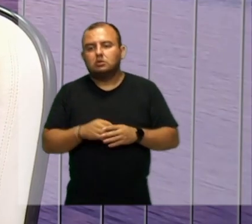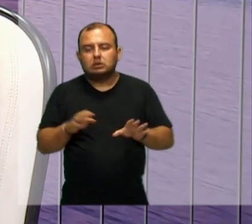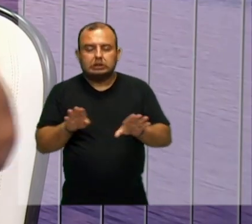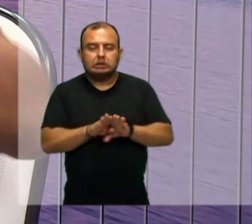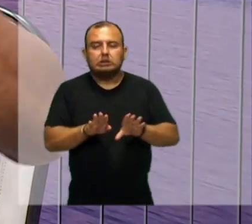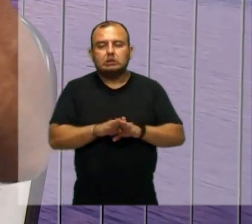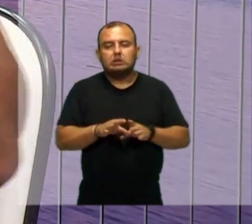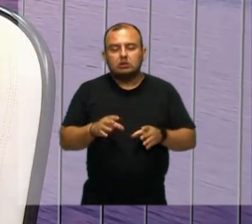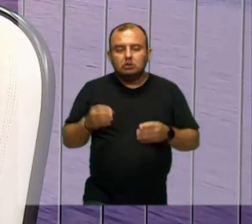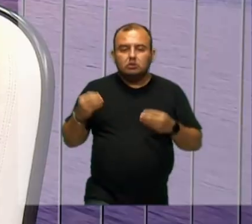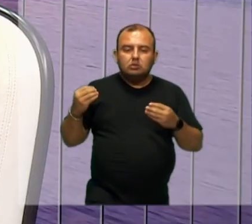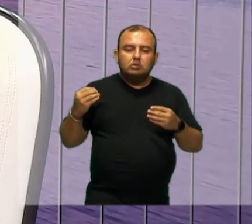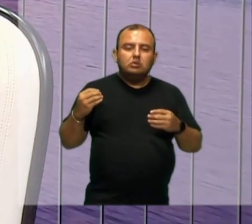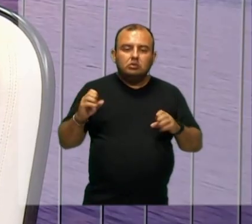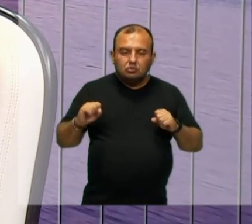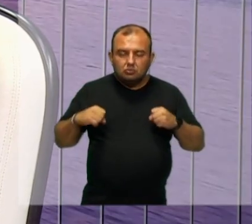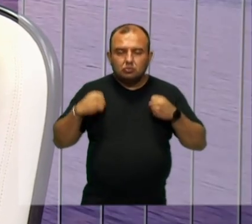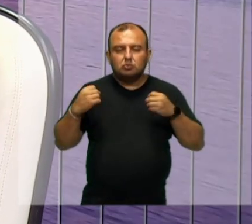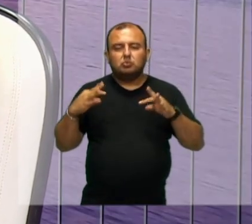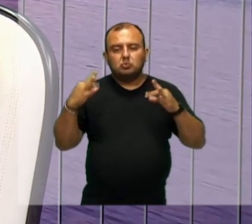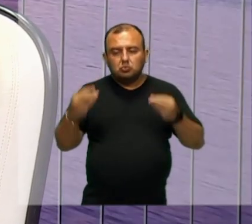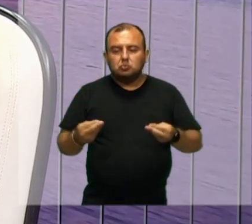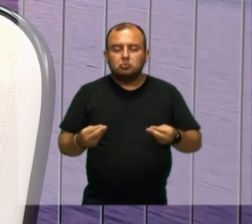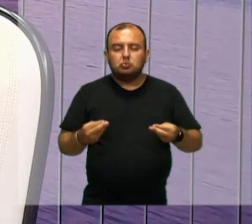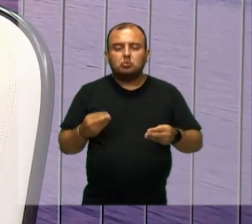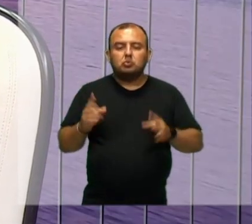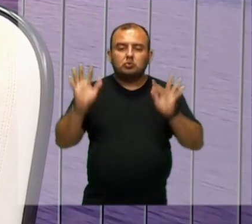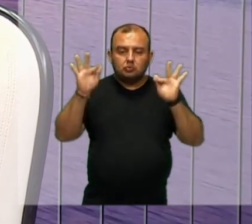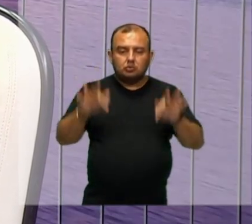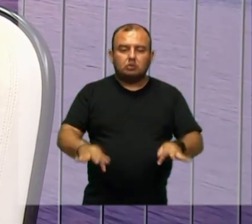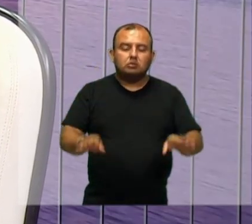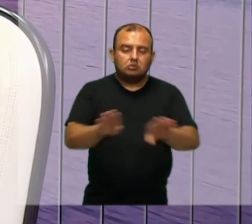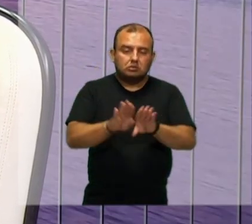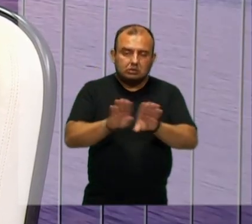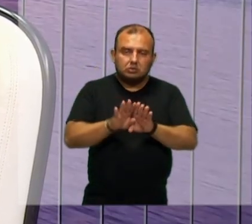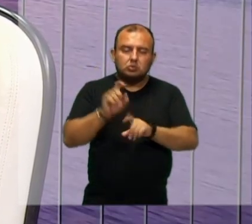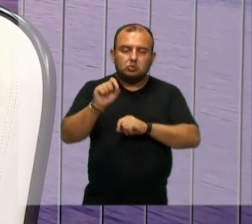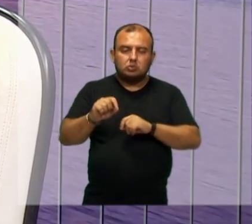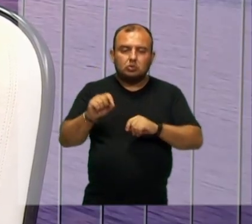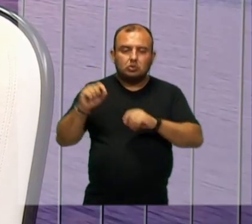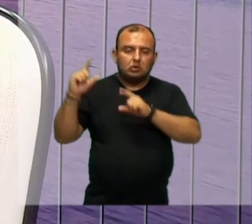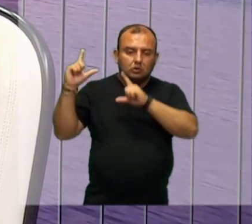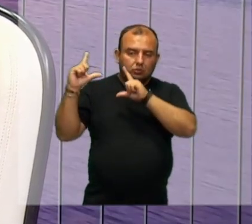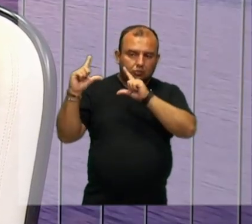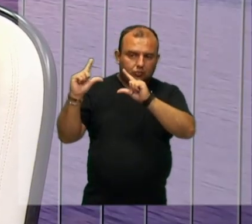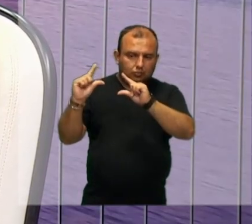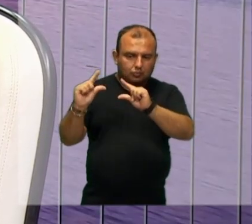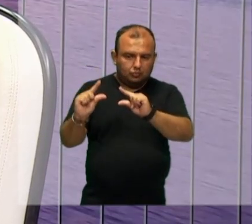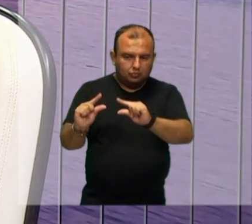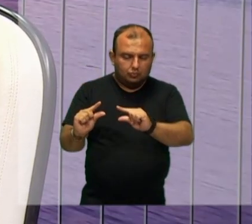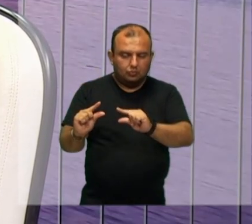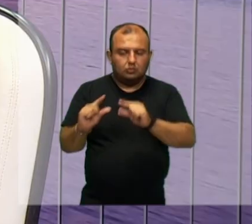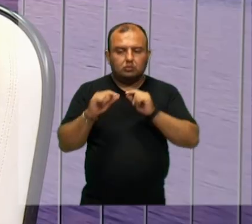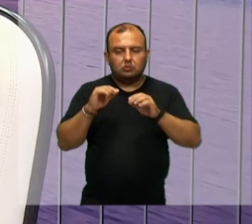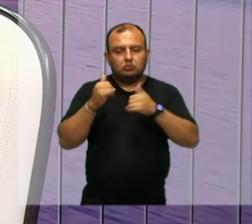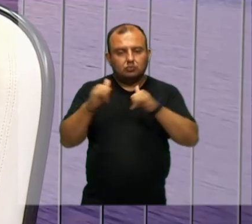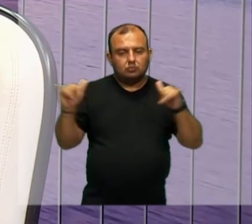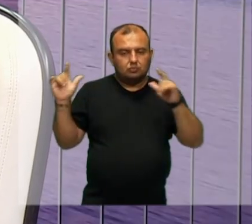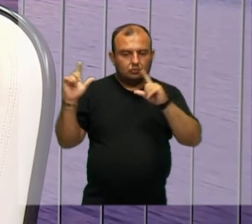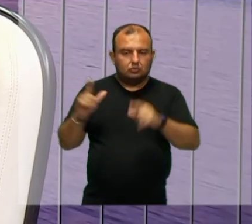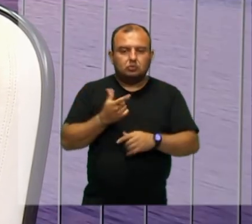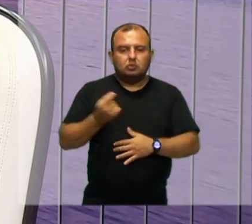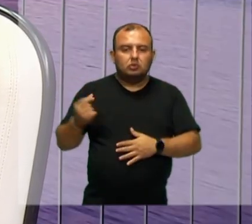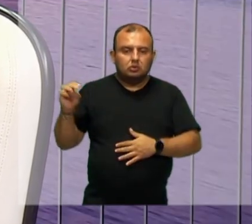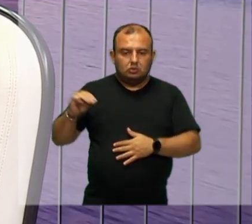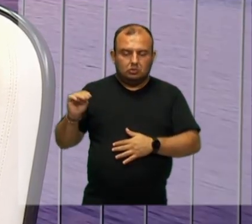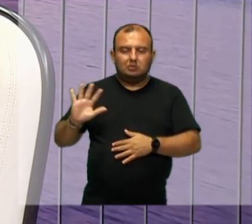que você entrega tudo e depois no final começa a gente falar que a quebra vai reduzindo um pouco a eficiência. Em 200 metros